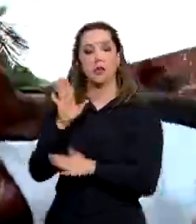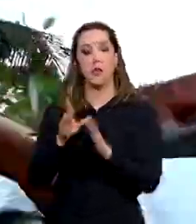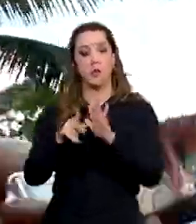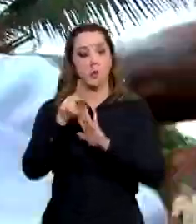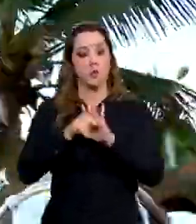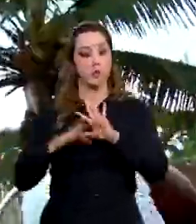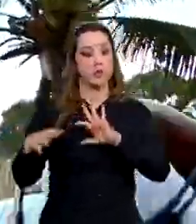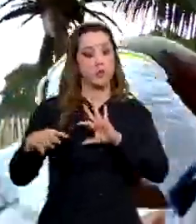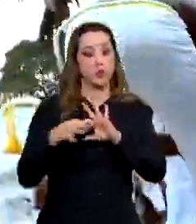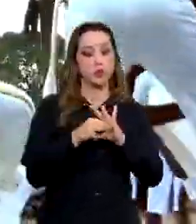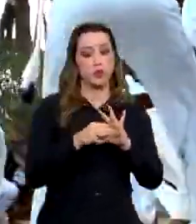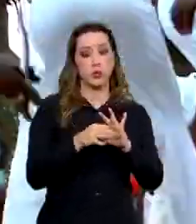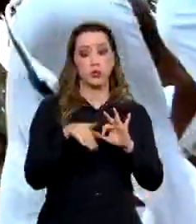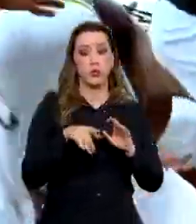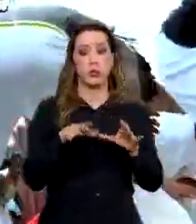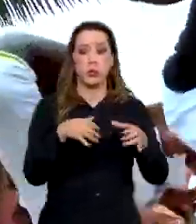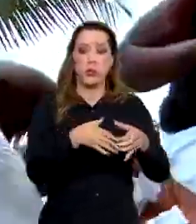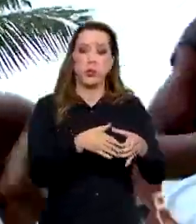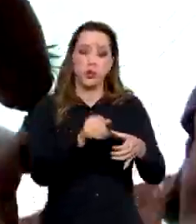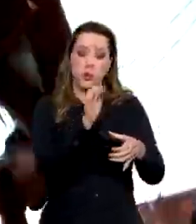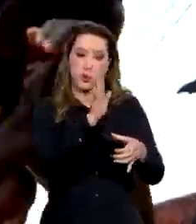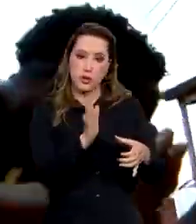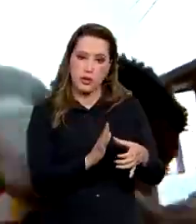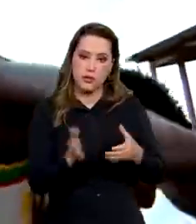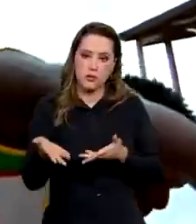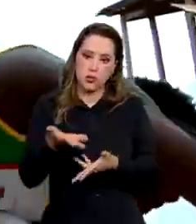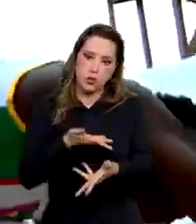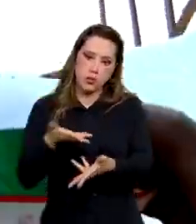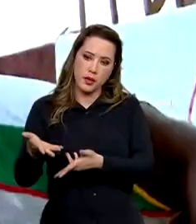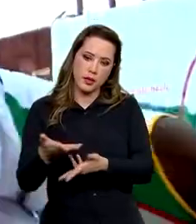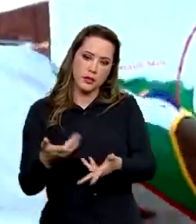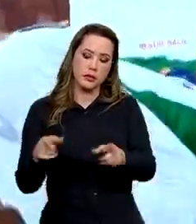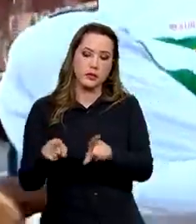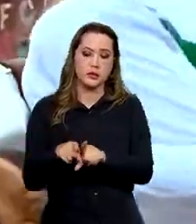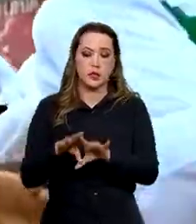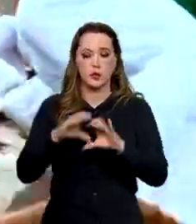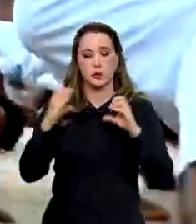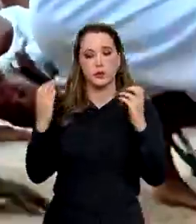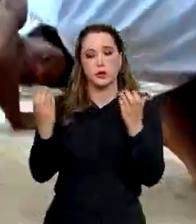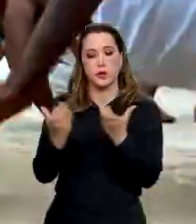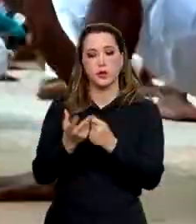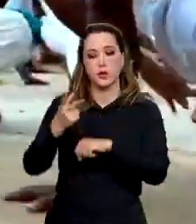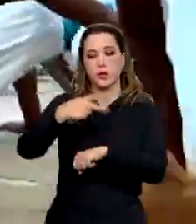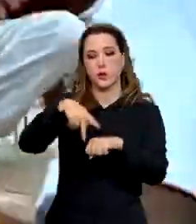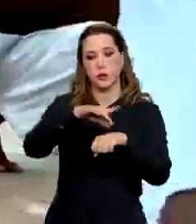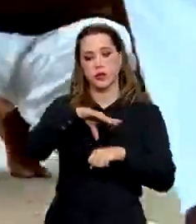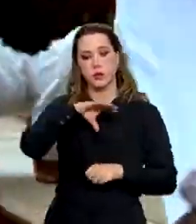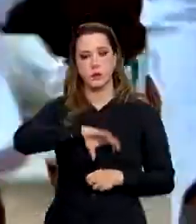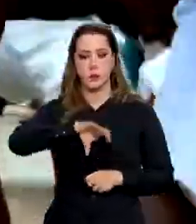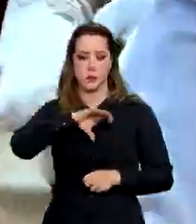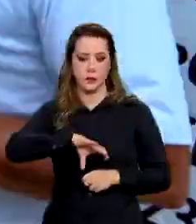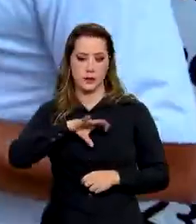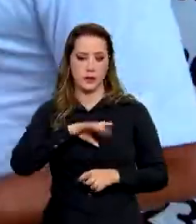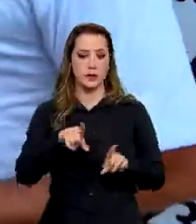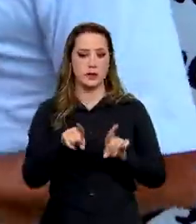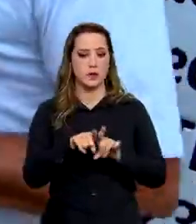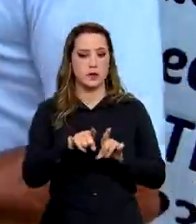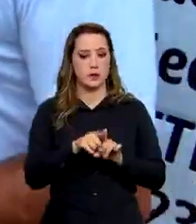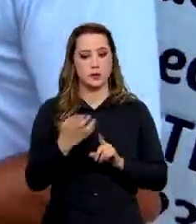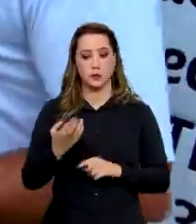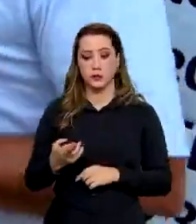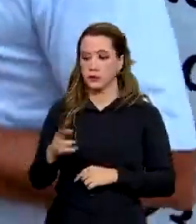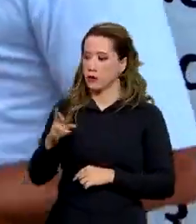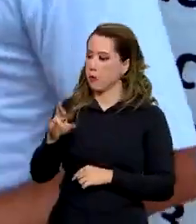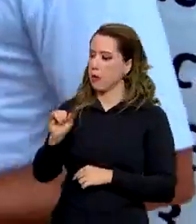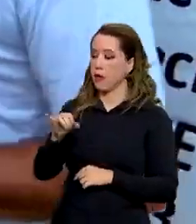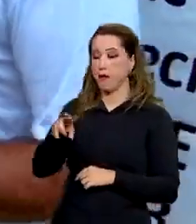de uma parceria entre a Agência Brasileira de Cooperação, a Comunidade de Países de Língua Portuguesa e o Raízes do